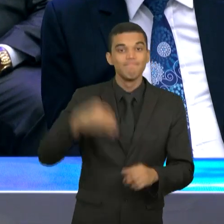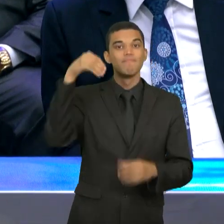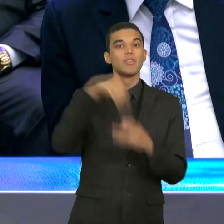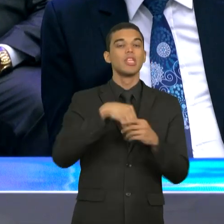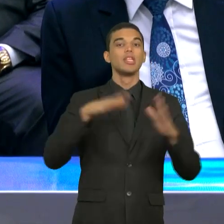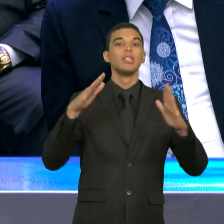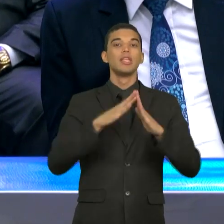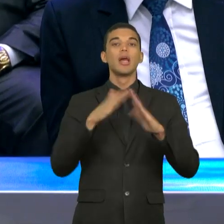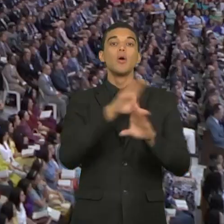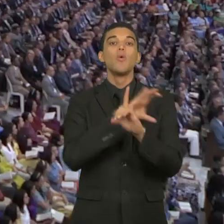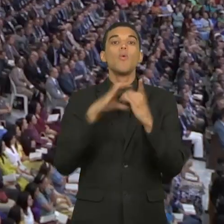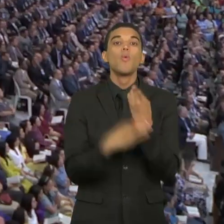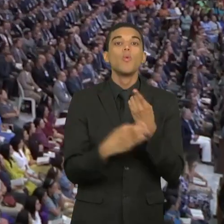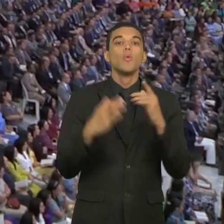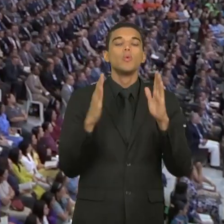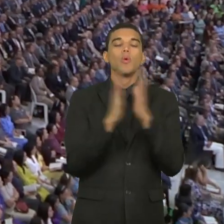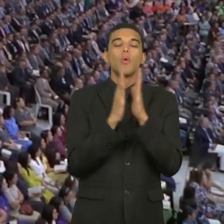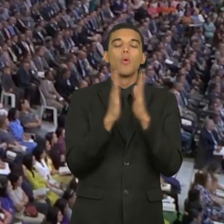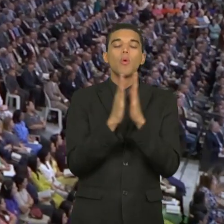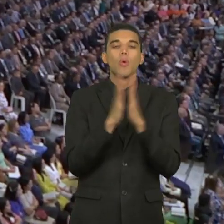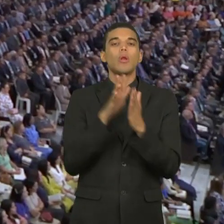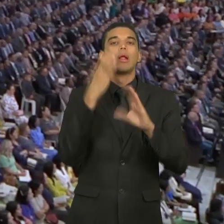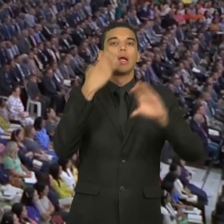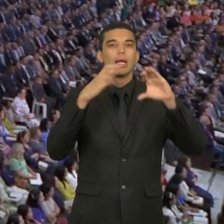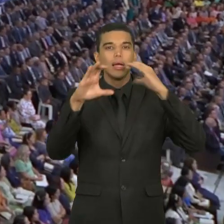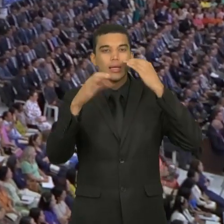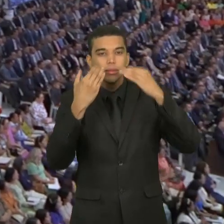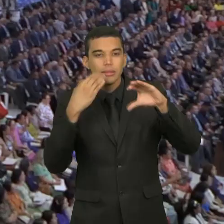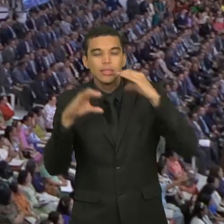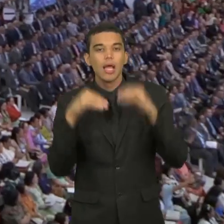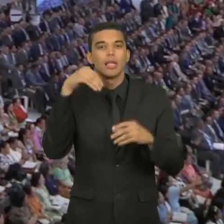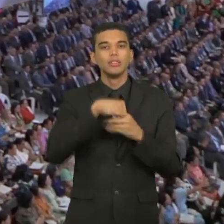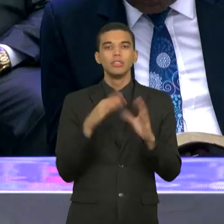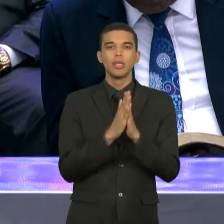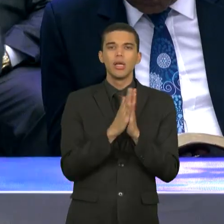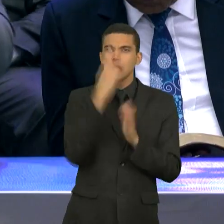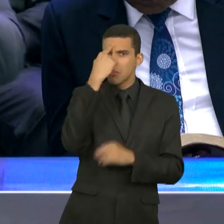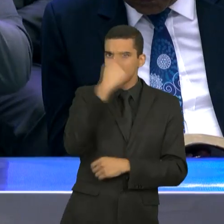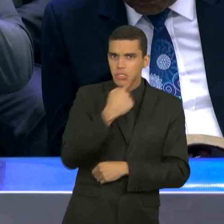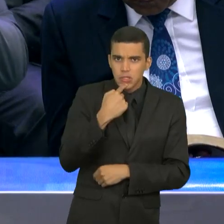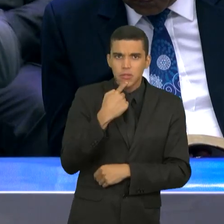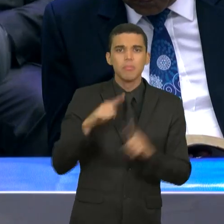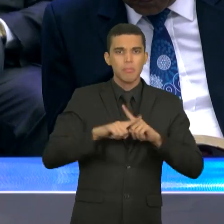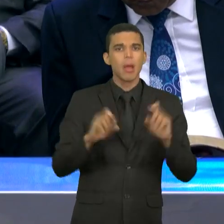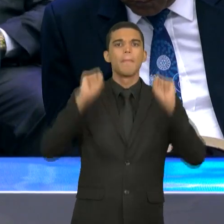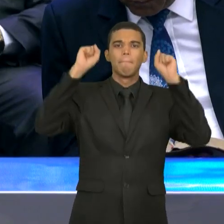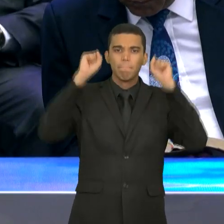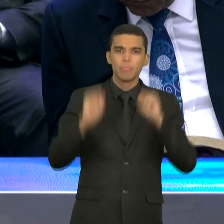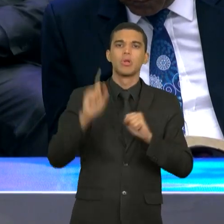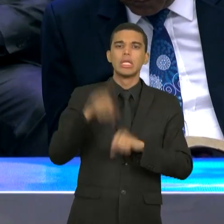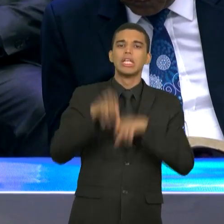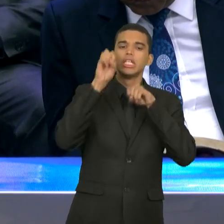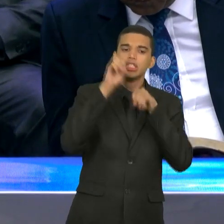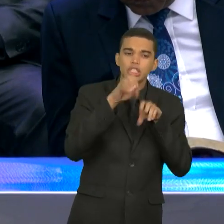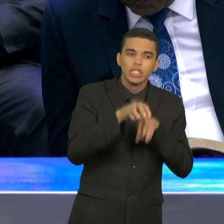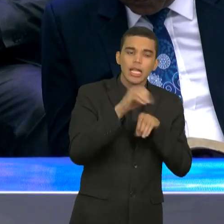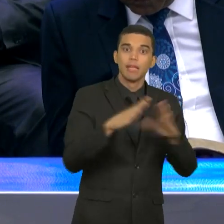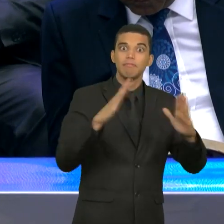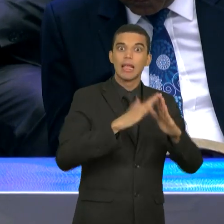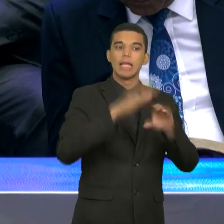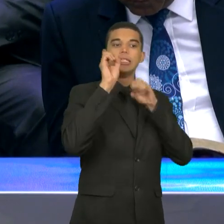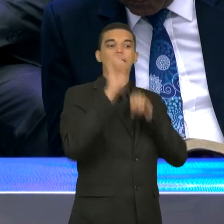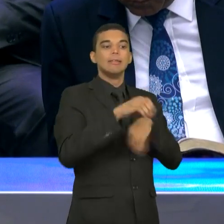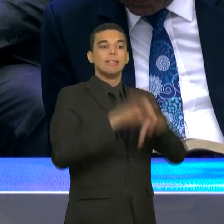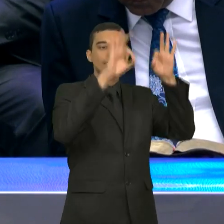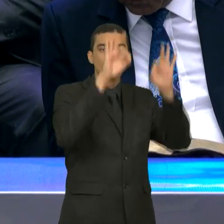ele vai derrubar toda a doutrina Progressista que o seu filho recebeu na escola ensinar